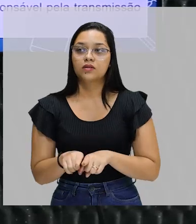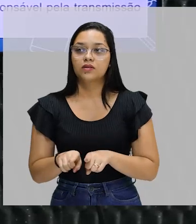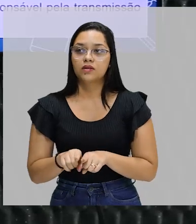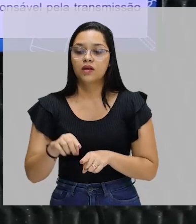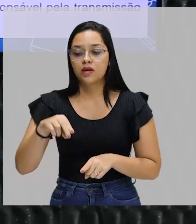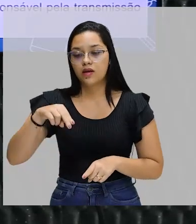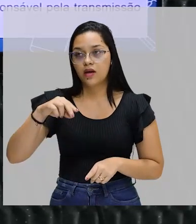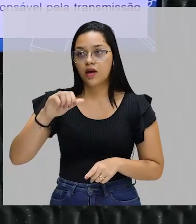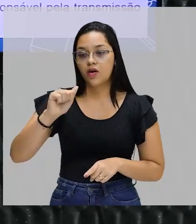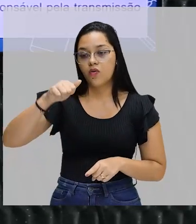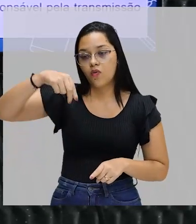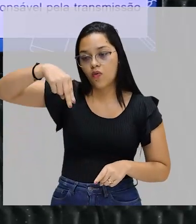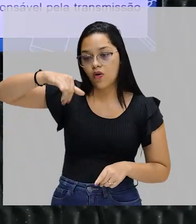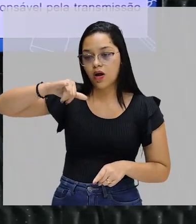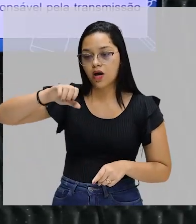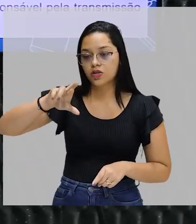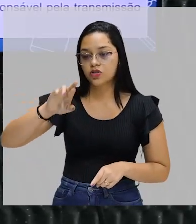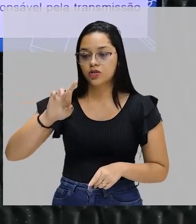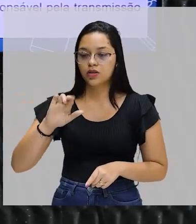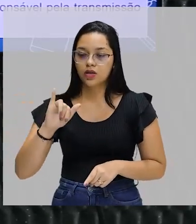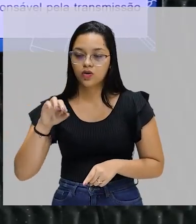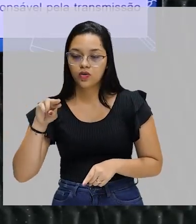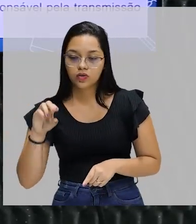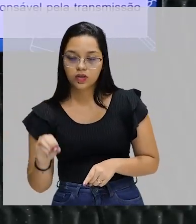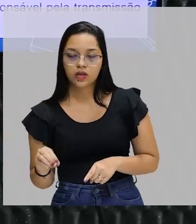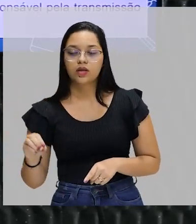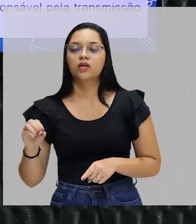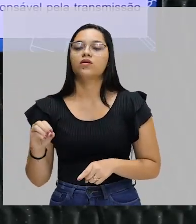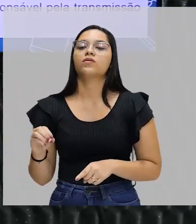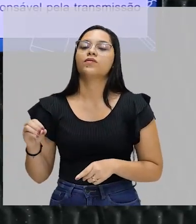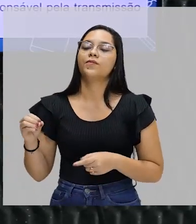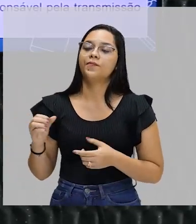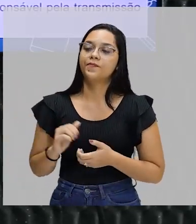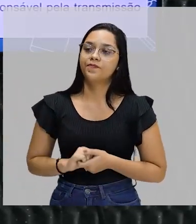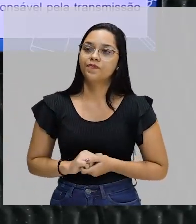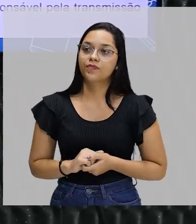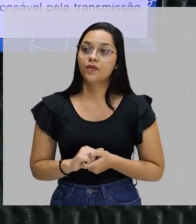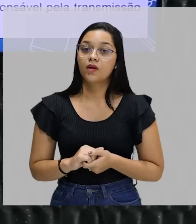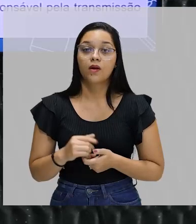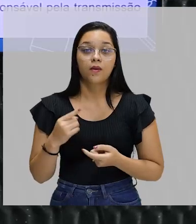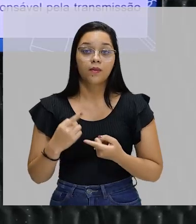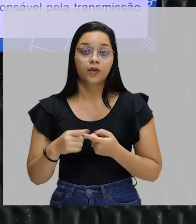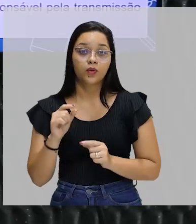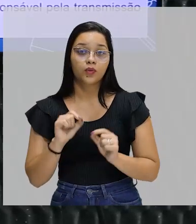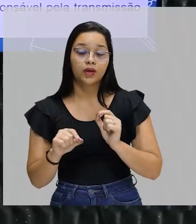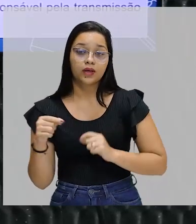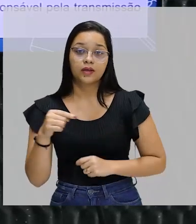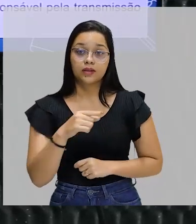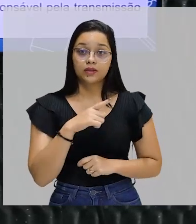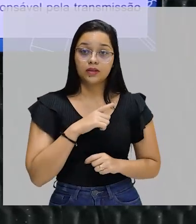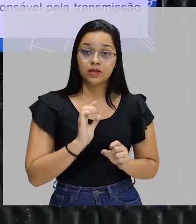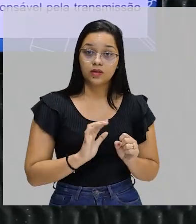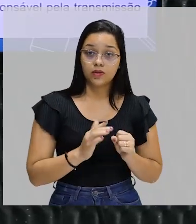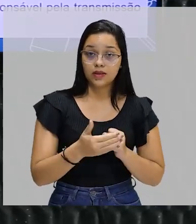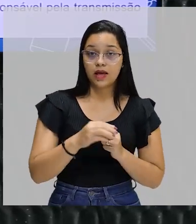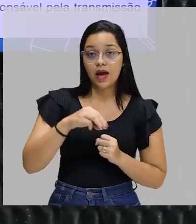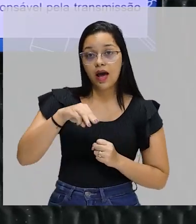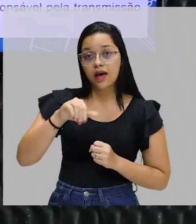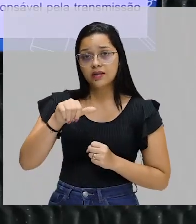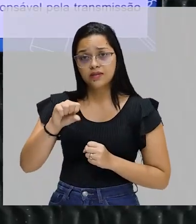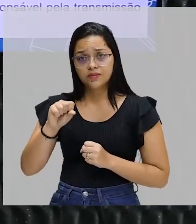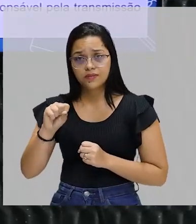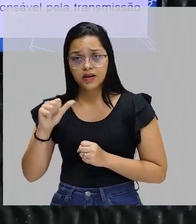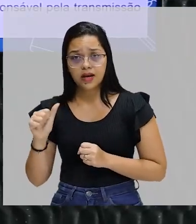não é nem um neutrino, é um antineutrino que é liberado, certo? Um antineutrino elétron, justamente para manter ali a conservação das massas,